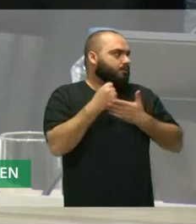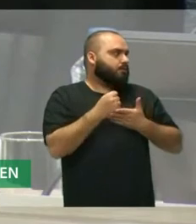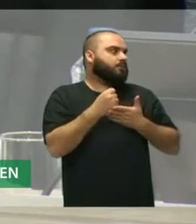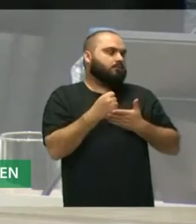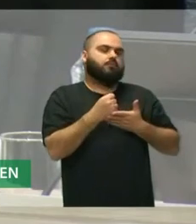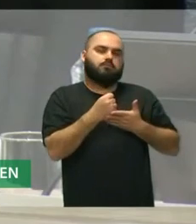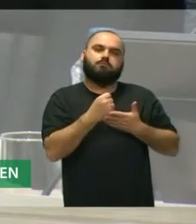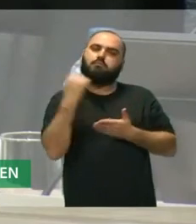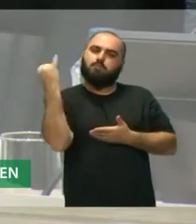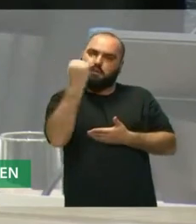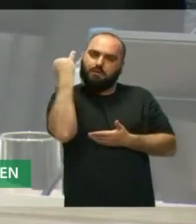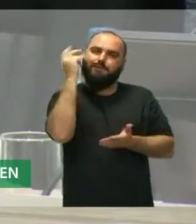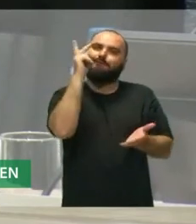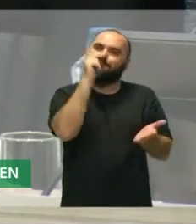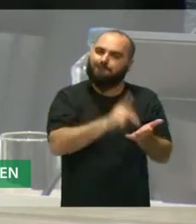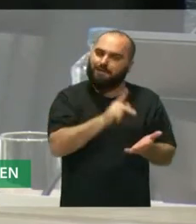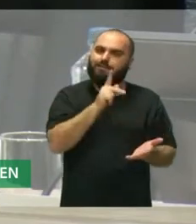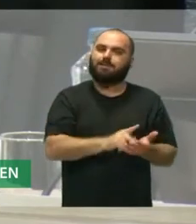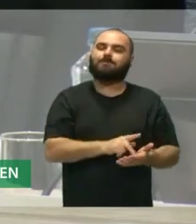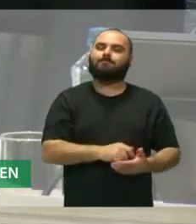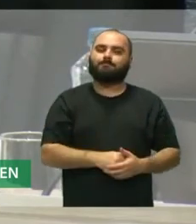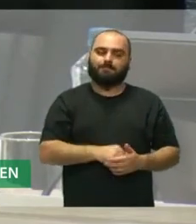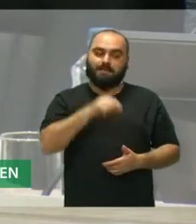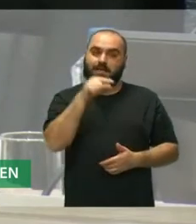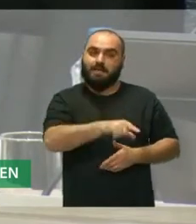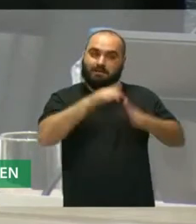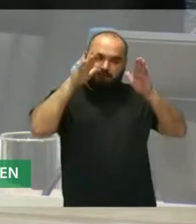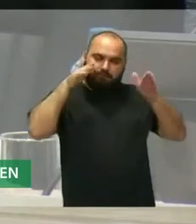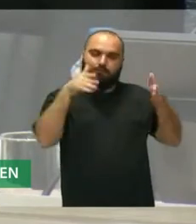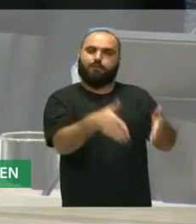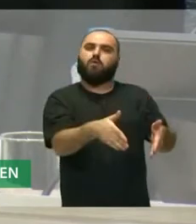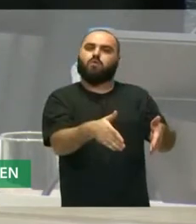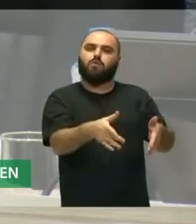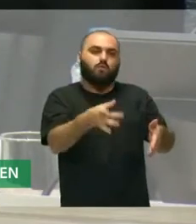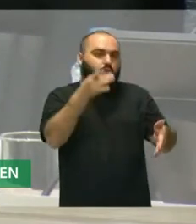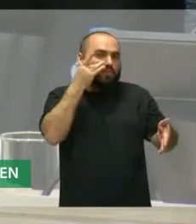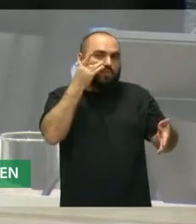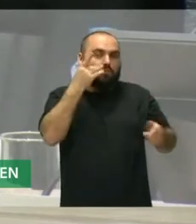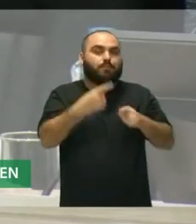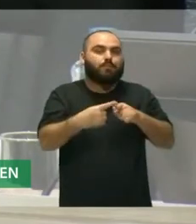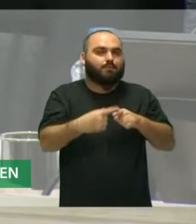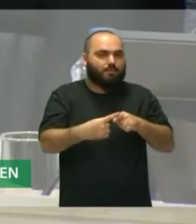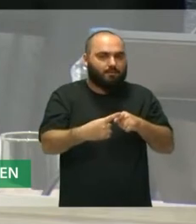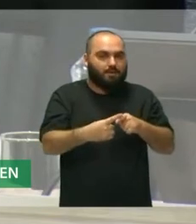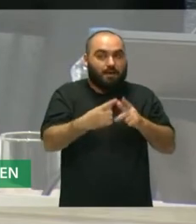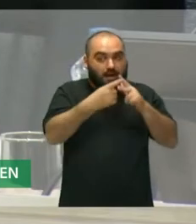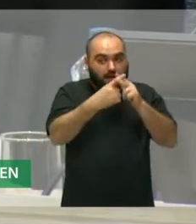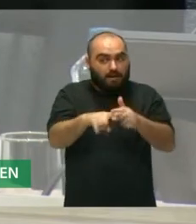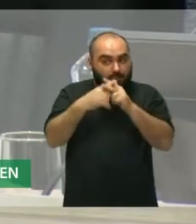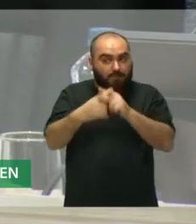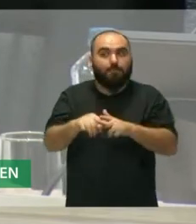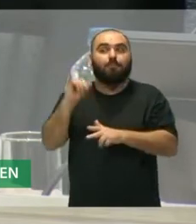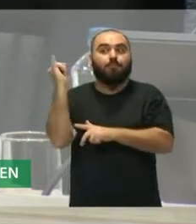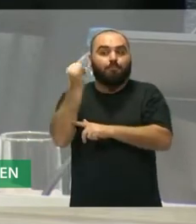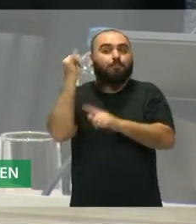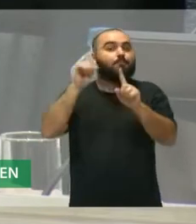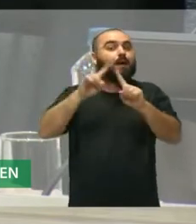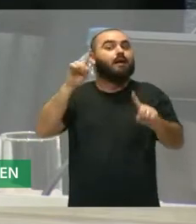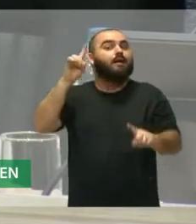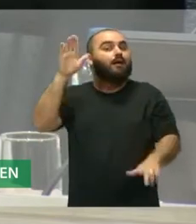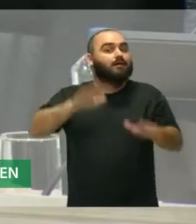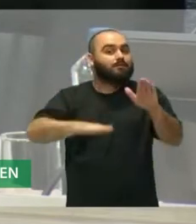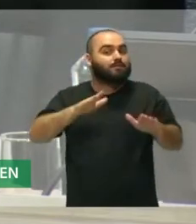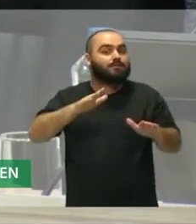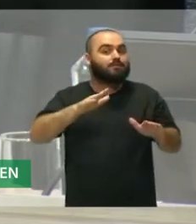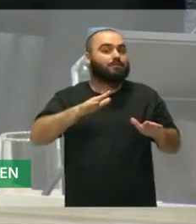mesmo importante, e com esse foco, né, o custeio, porque equipamento também é importante, mas muitas vezes a